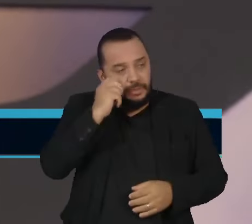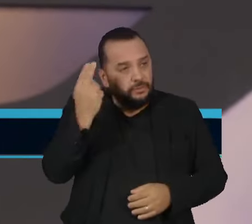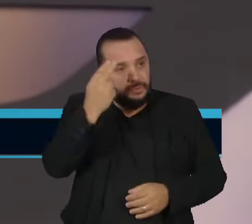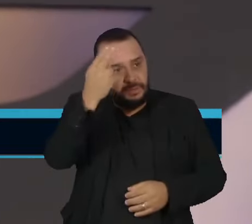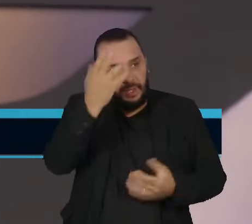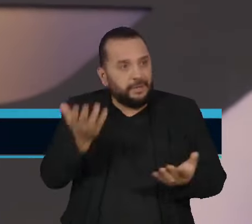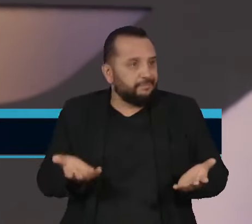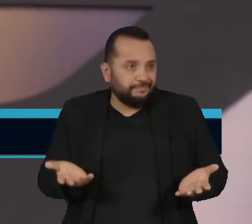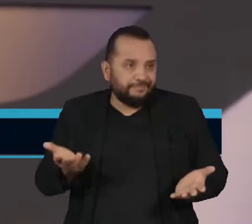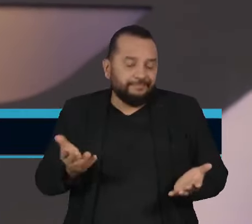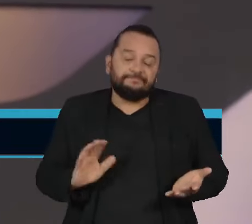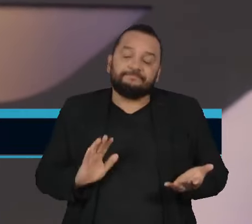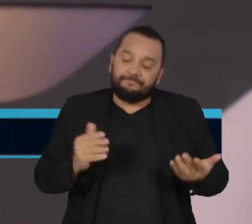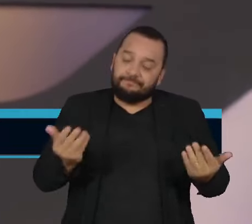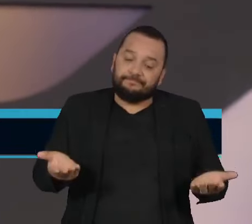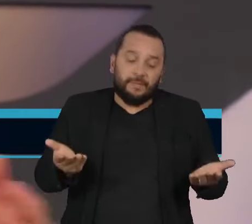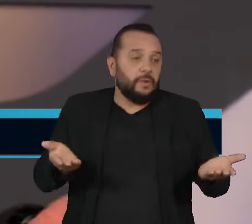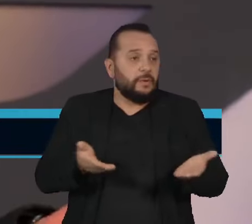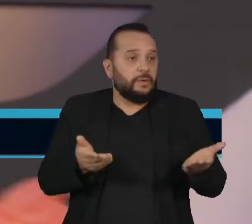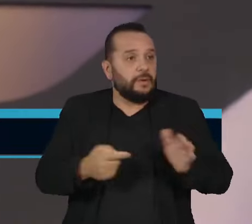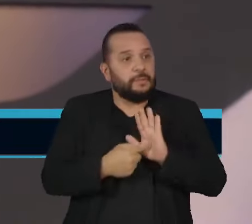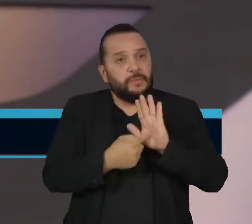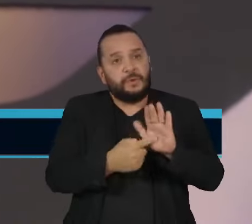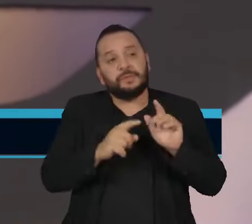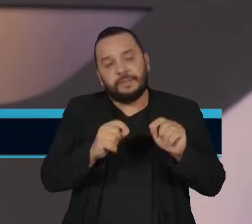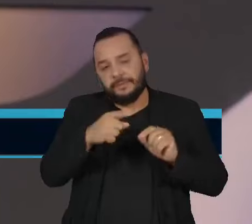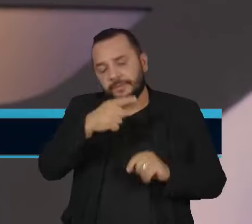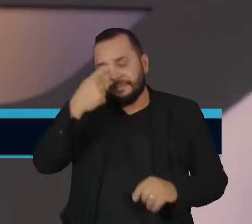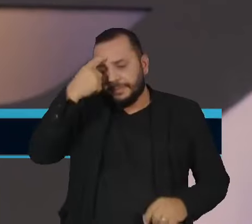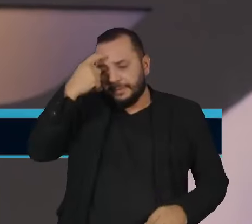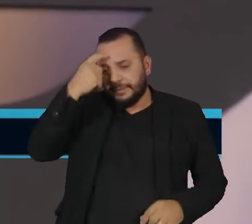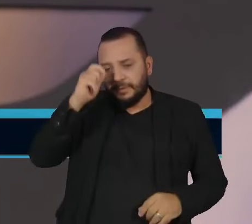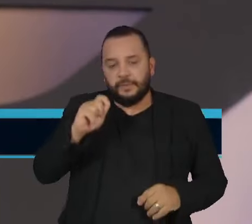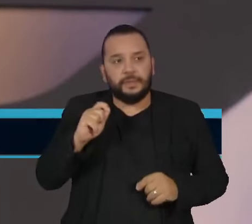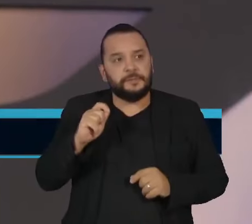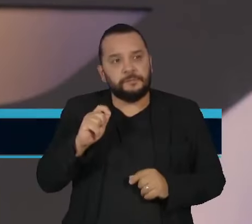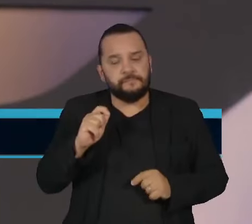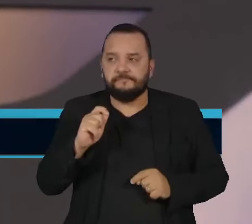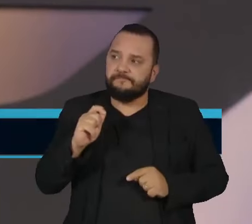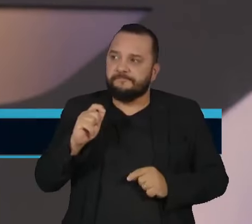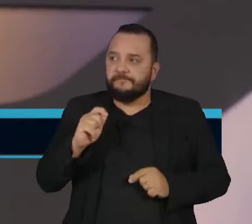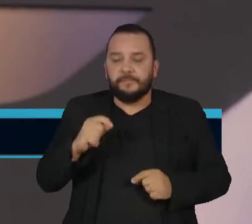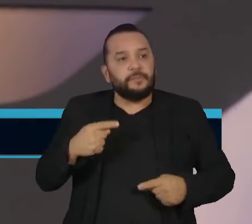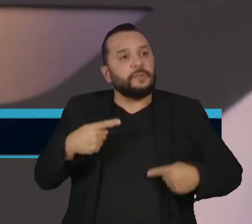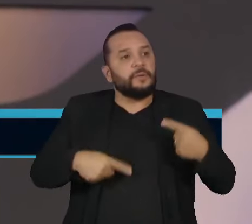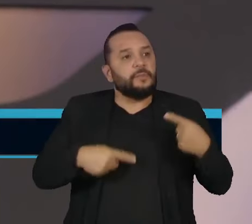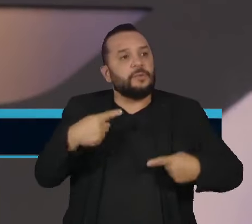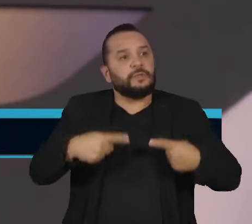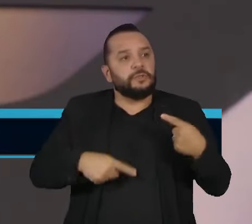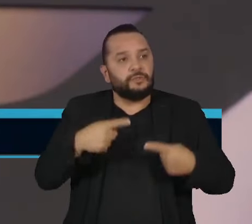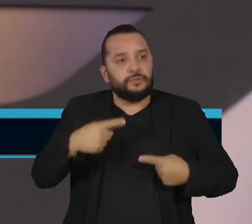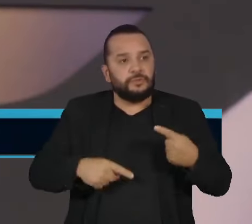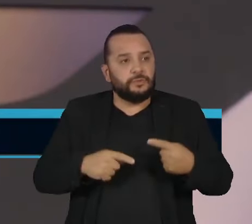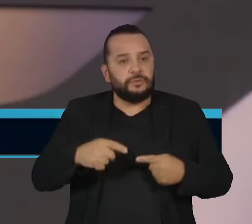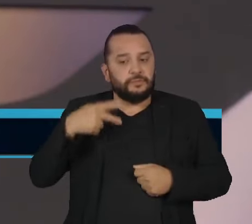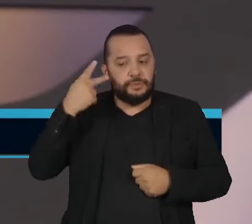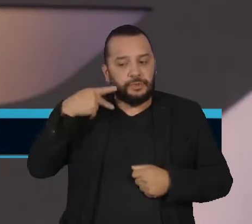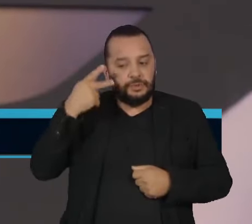se traduzindo agora em questões políticas. Vamos pensar, assim, bom português, um político como o Pablo